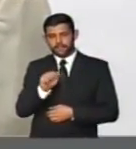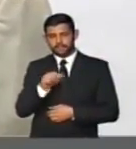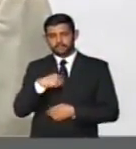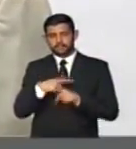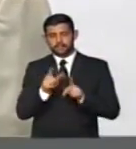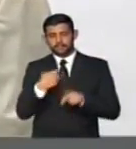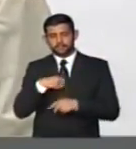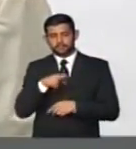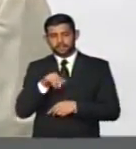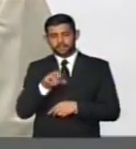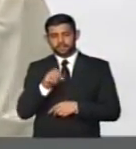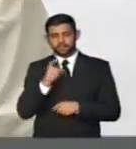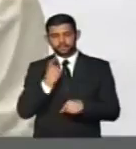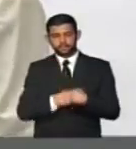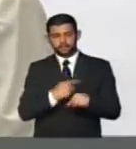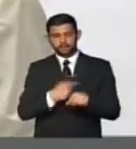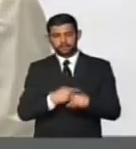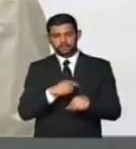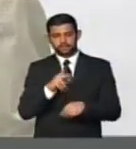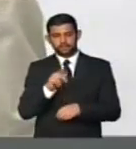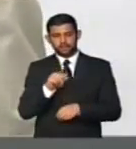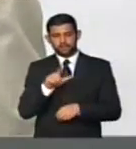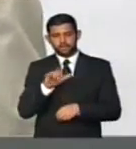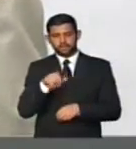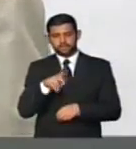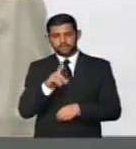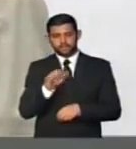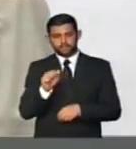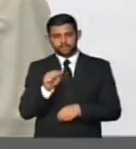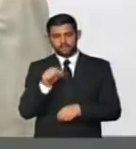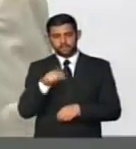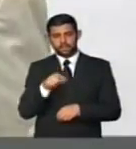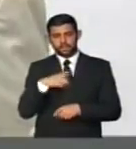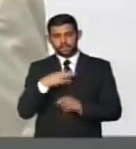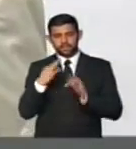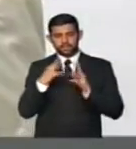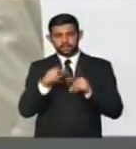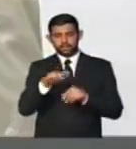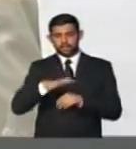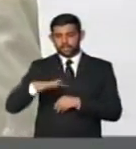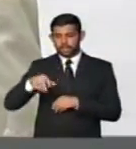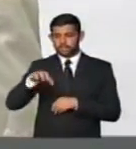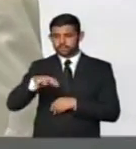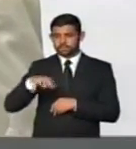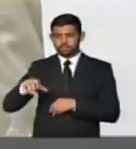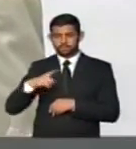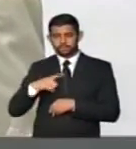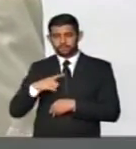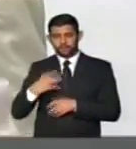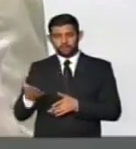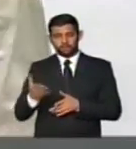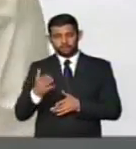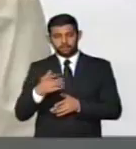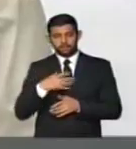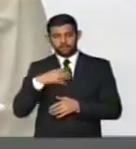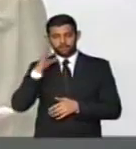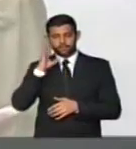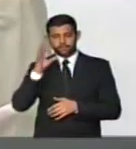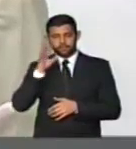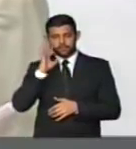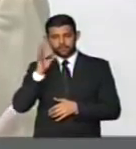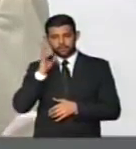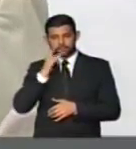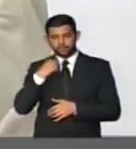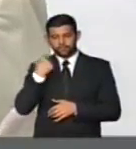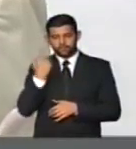mas nós temos minério de ferro na região de paulistana na cara de toda aquela região é um sonho